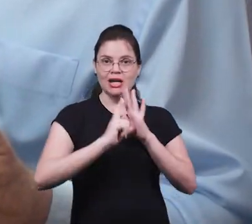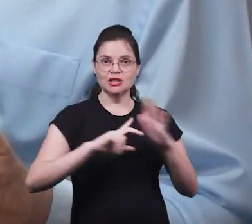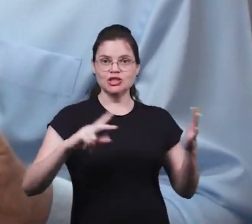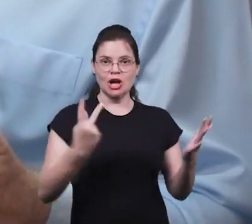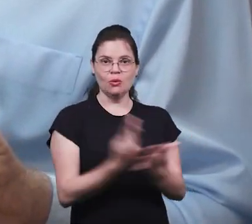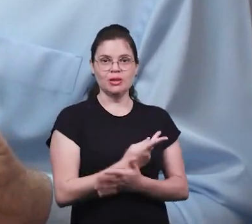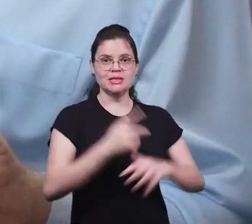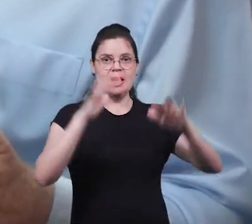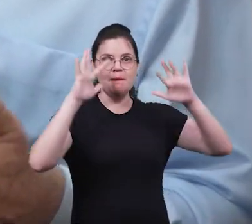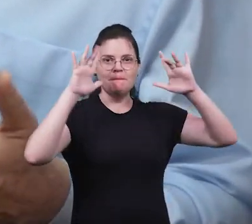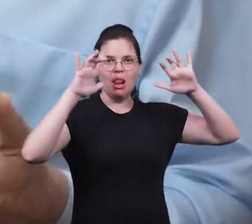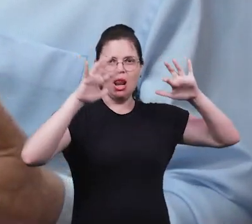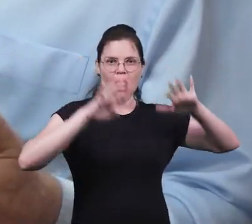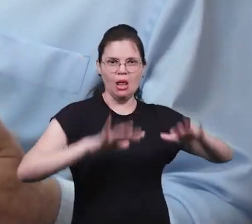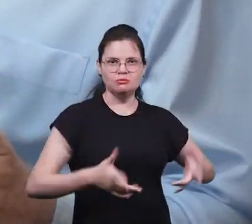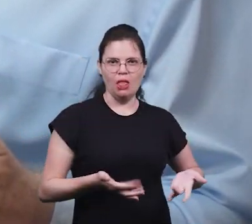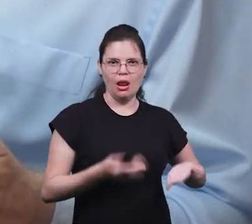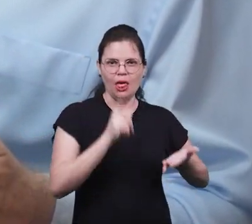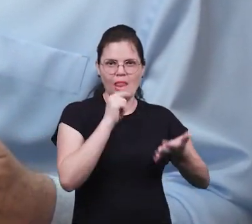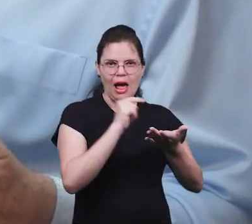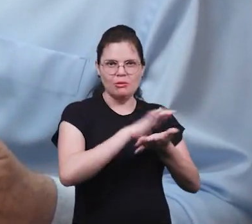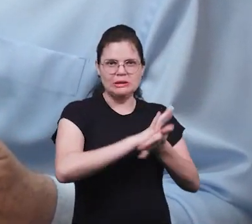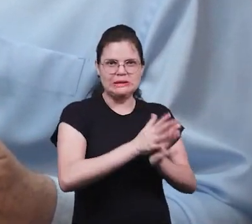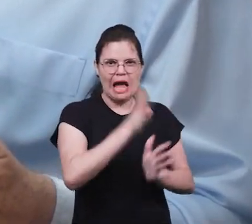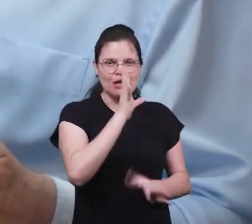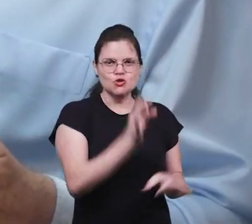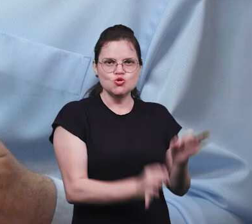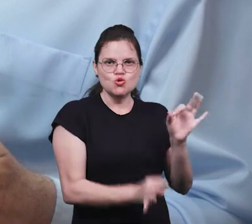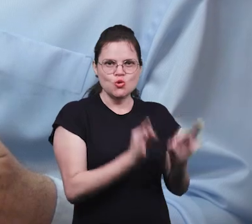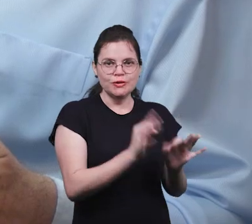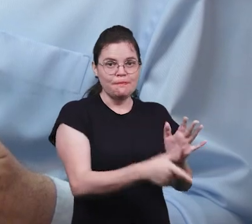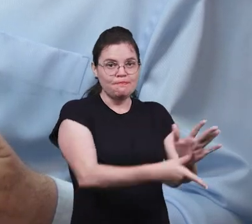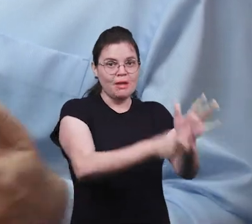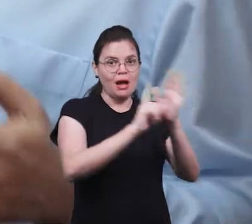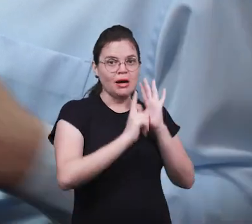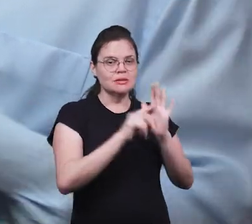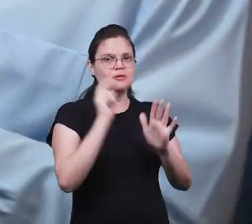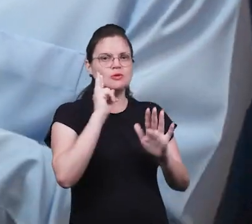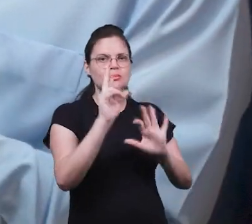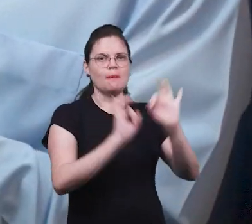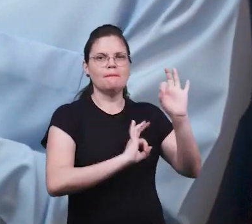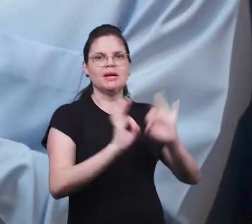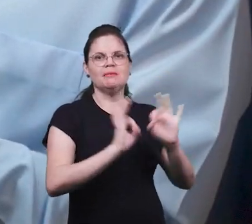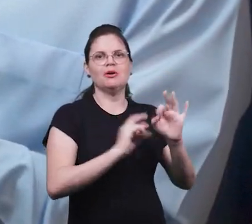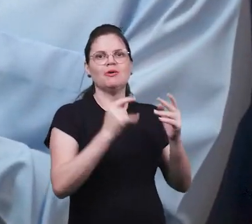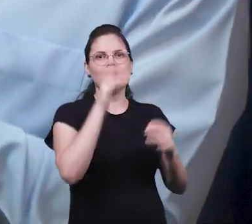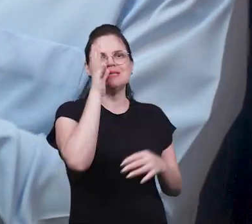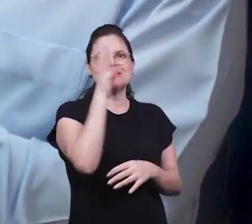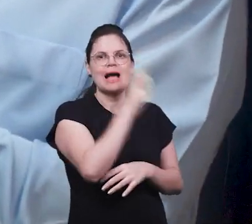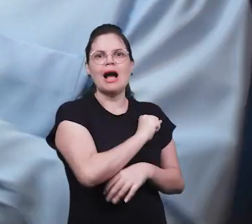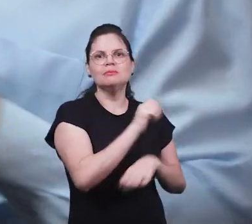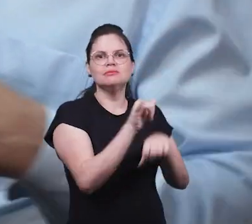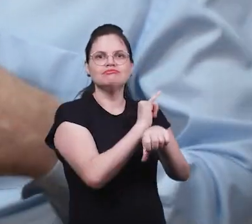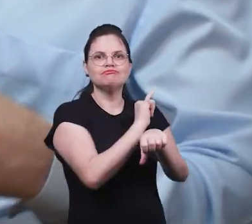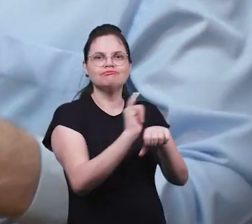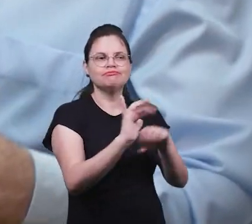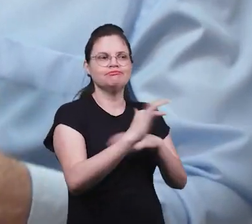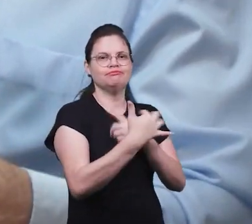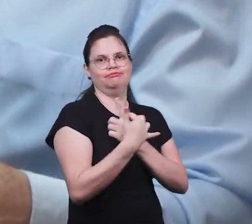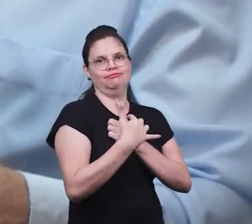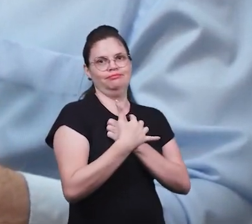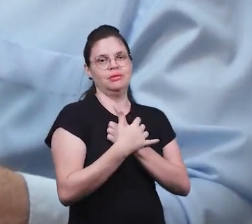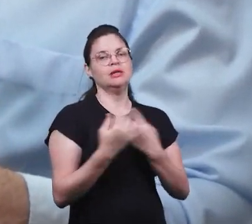vem a misericórdia. Abacuque fala, né? Na ira, lembra-te da misericórdia. Então Deus lembrou ali, eu vou destruir o homem, mas eu vou dar